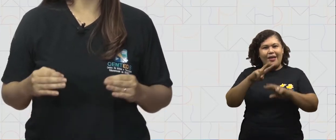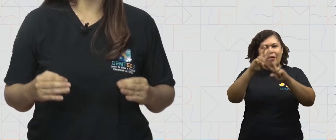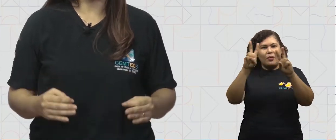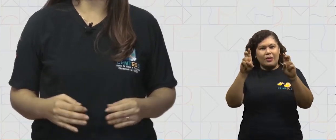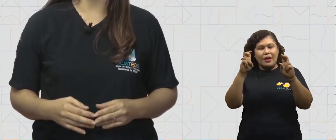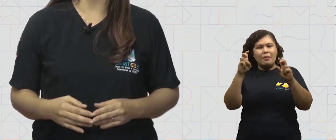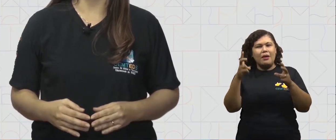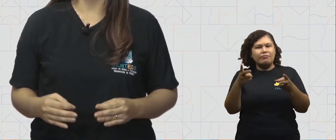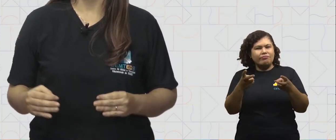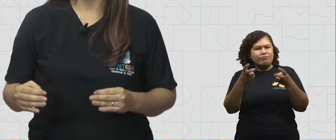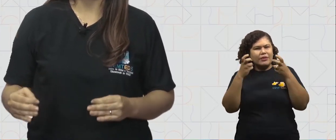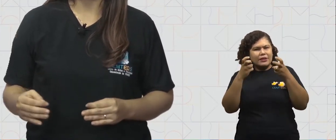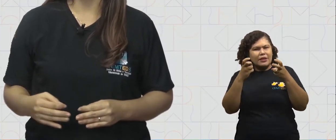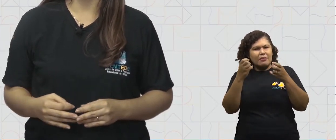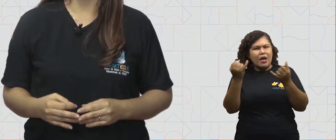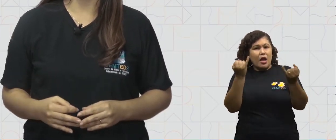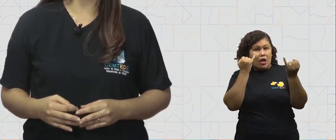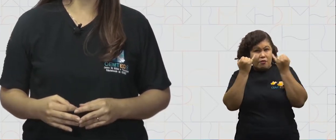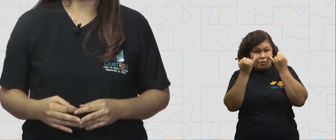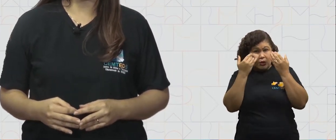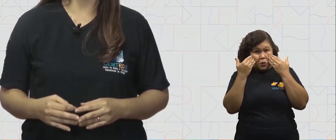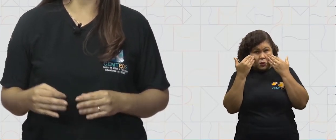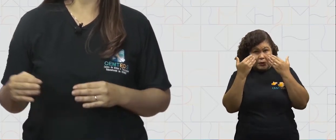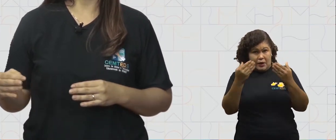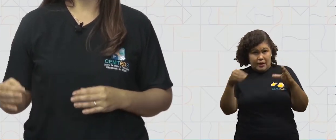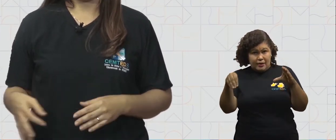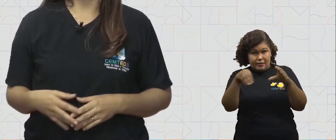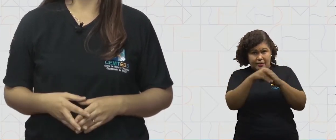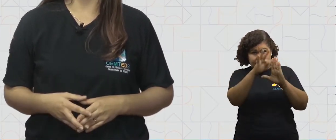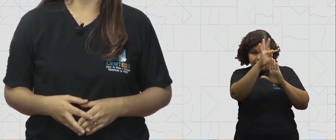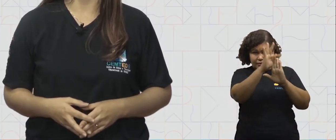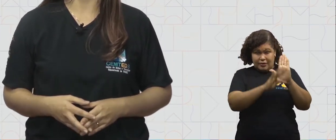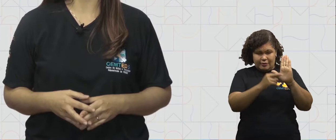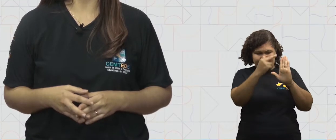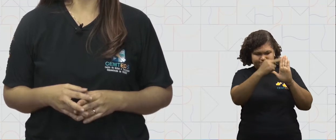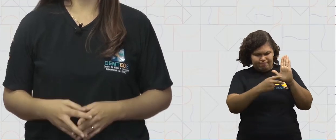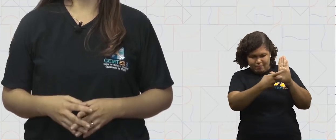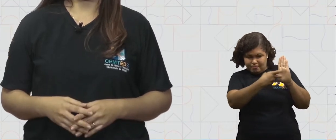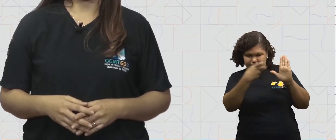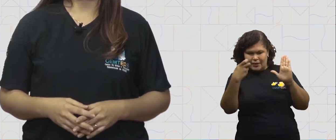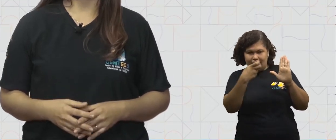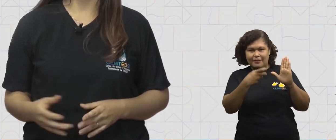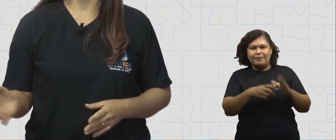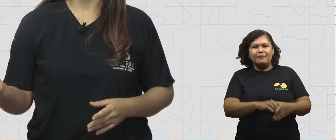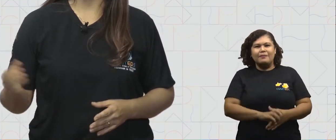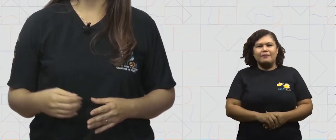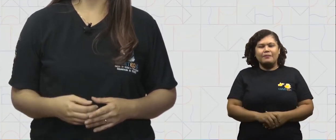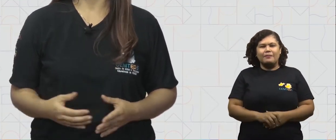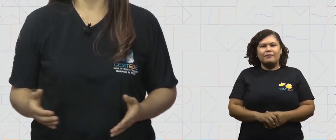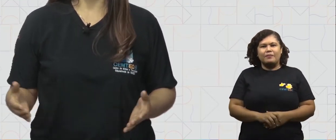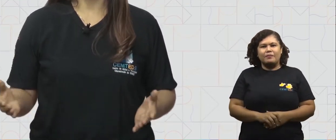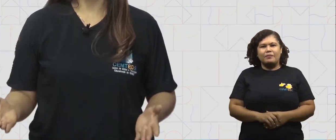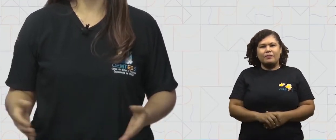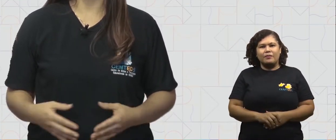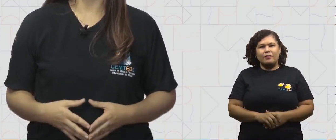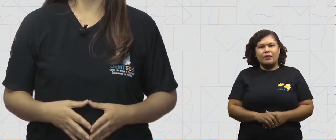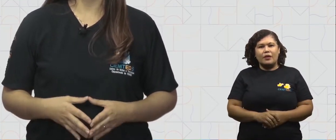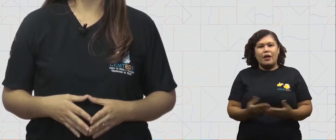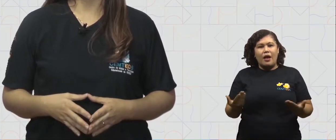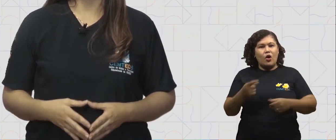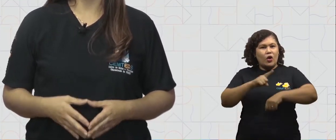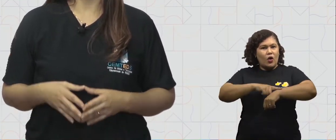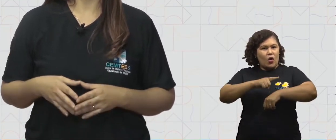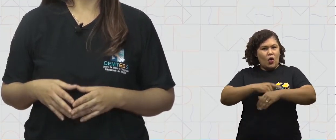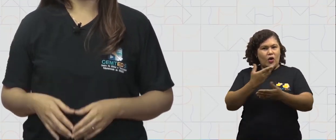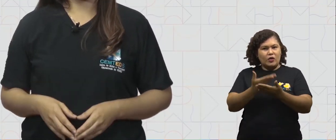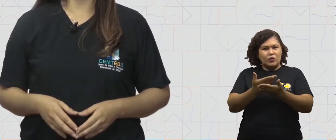aprender a localizar informações explícitas em um texto. Preparado? Então, vamos lá para a